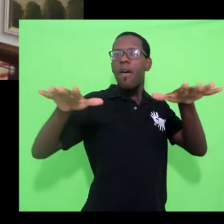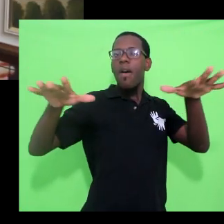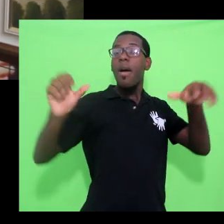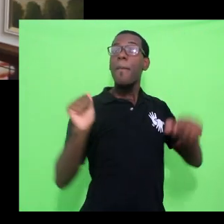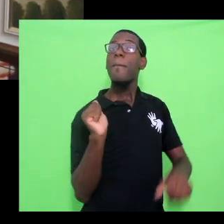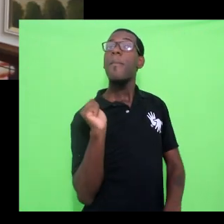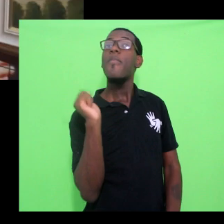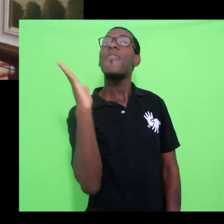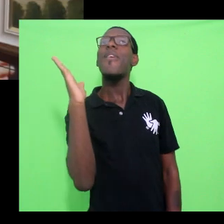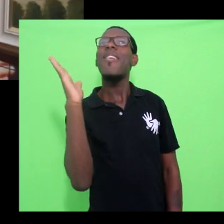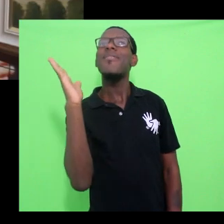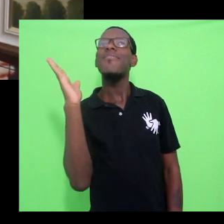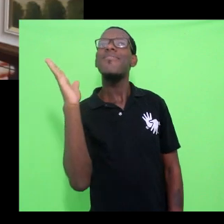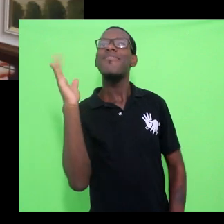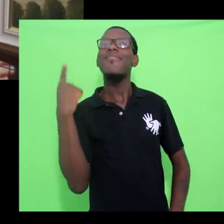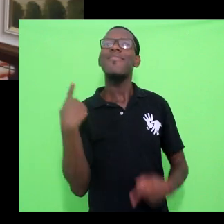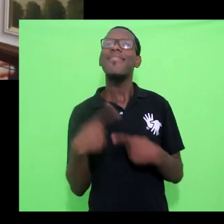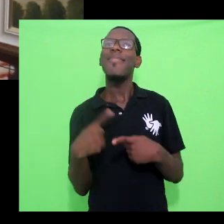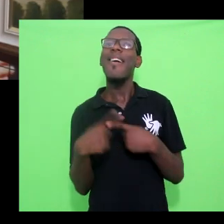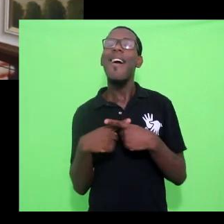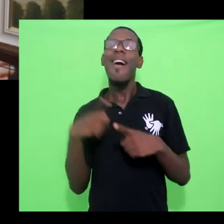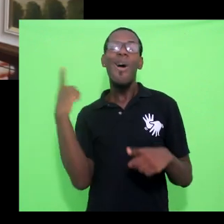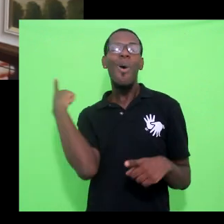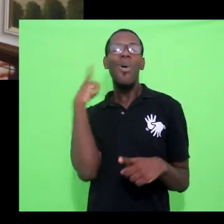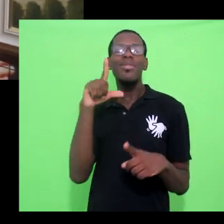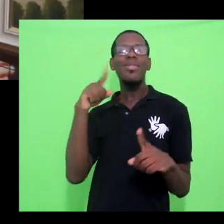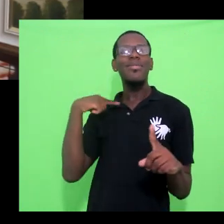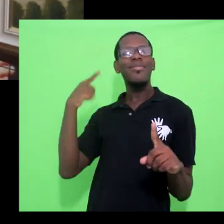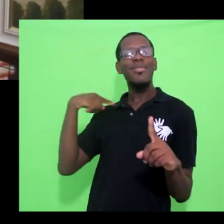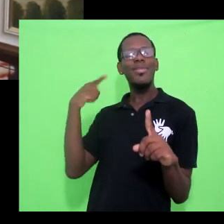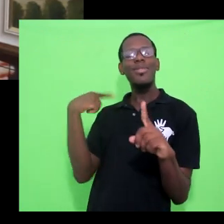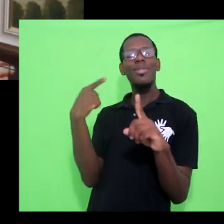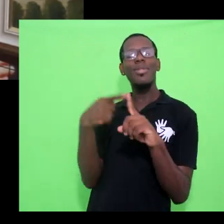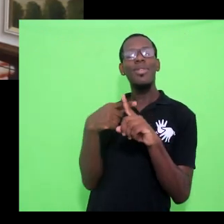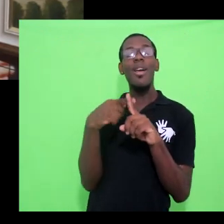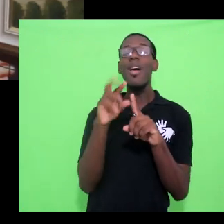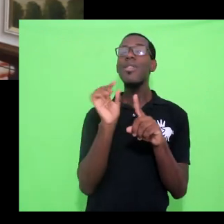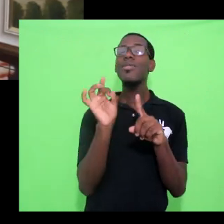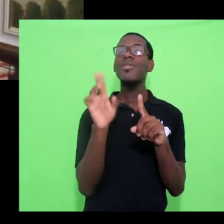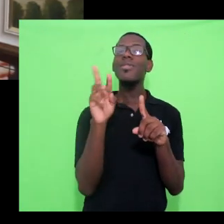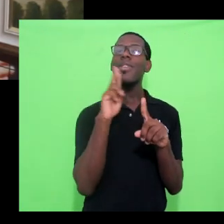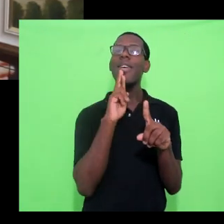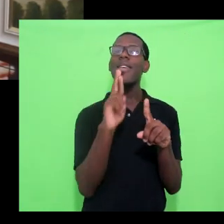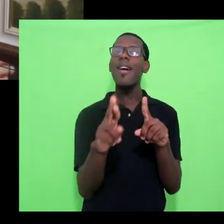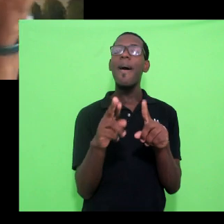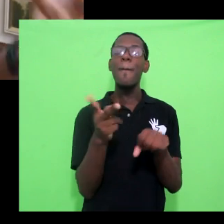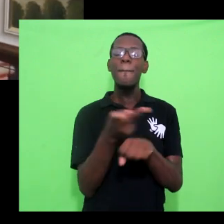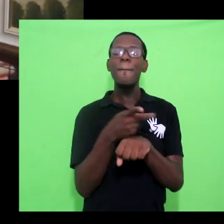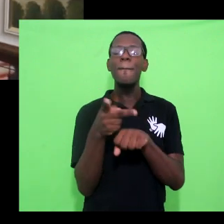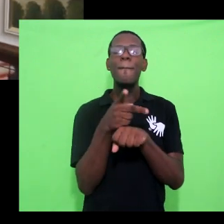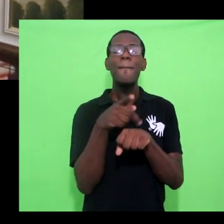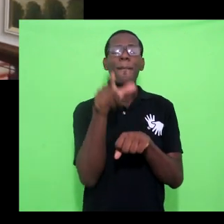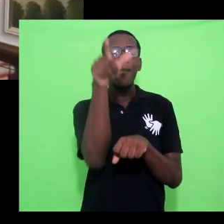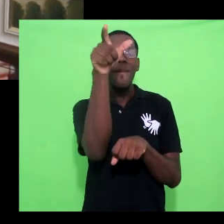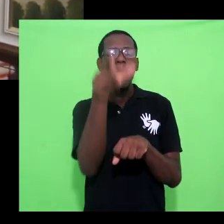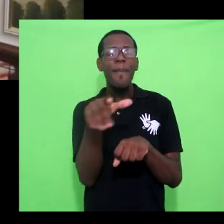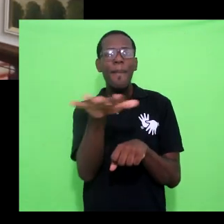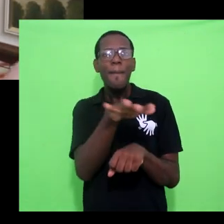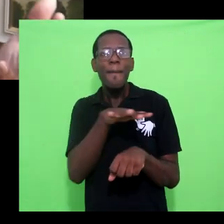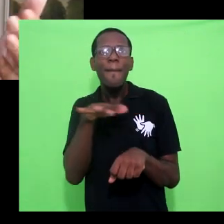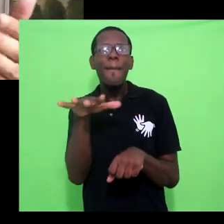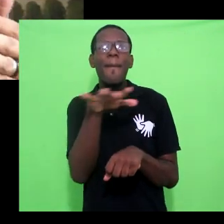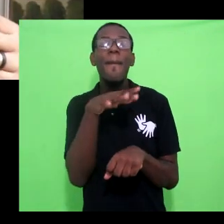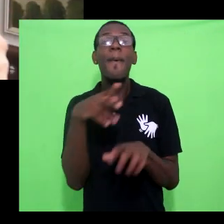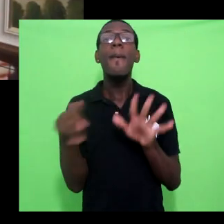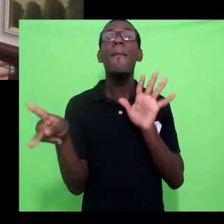que a proposta que tem que se apontar é a ampliação desse instituto para fora do instituto. Né?